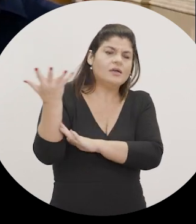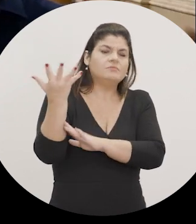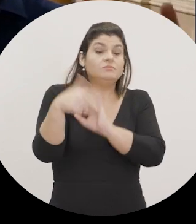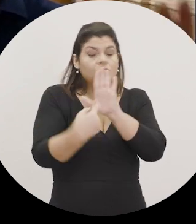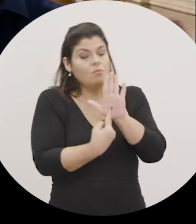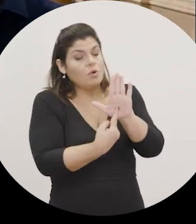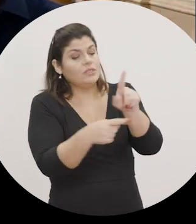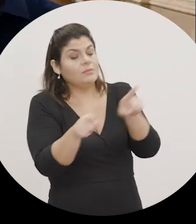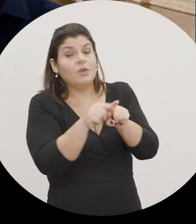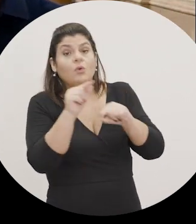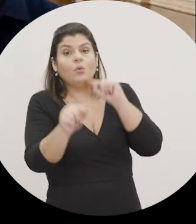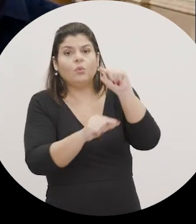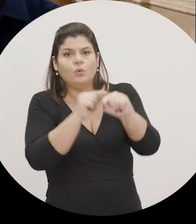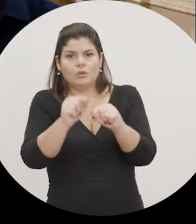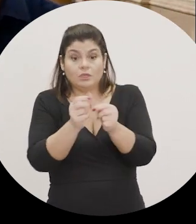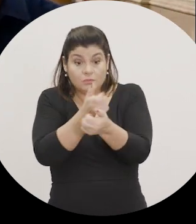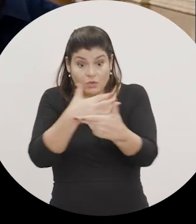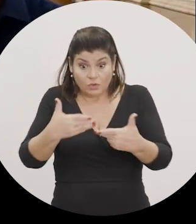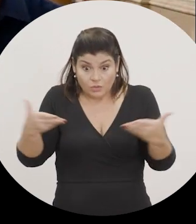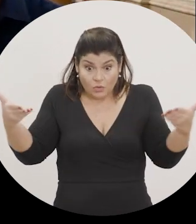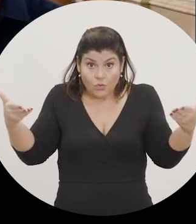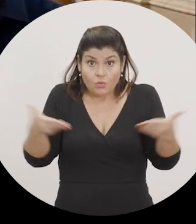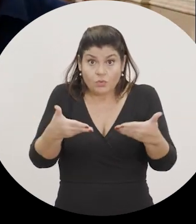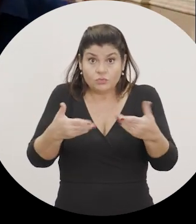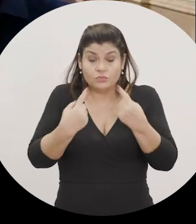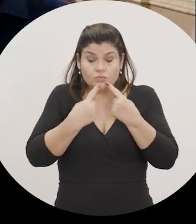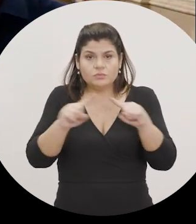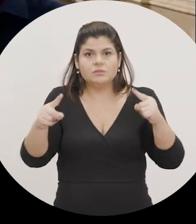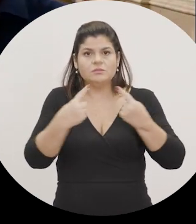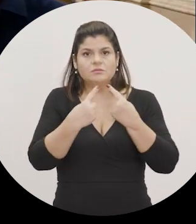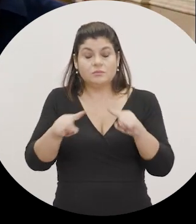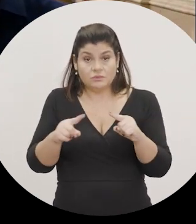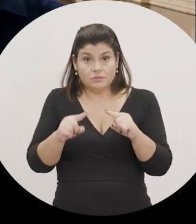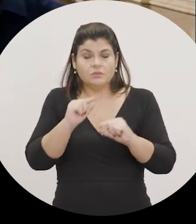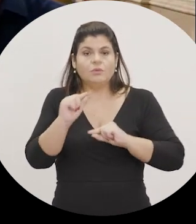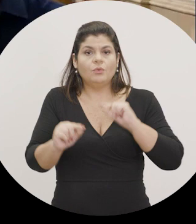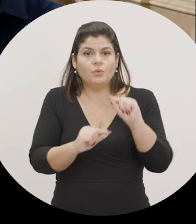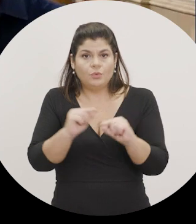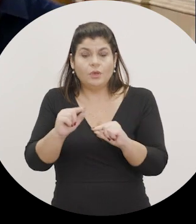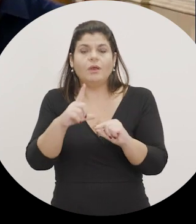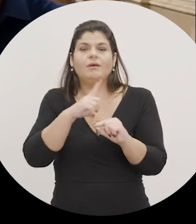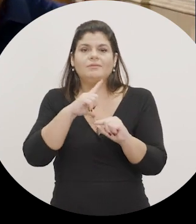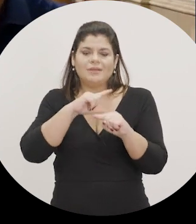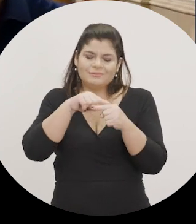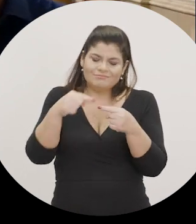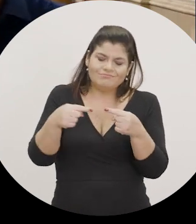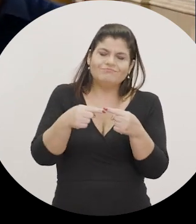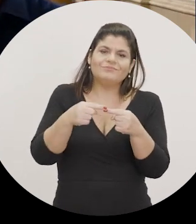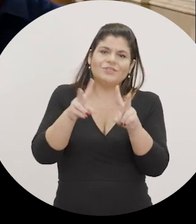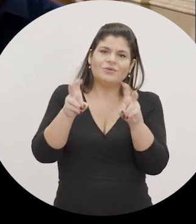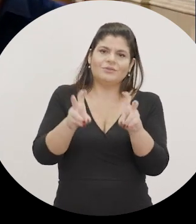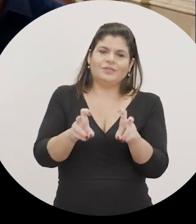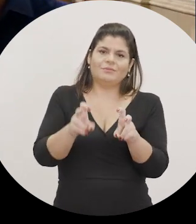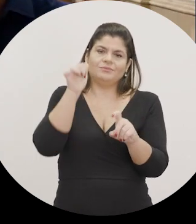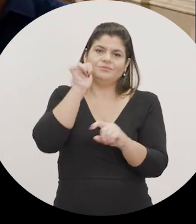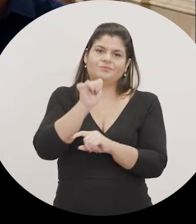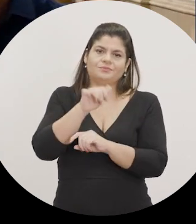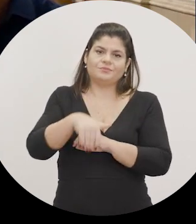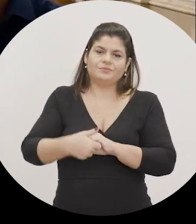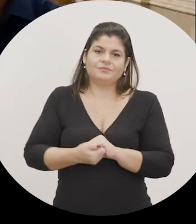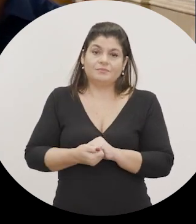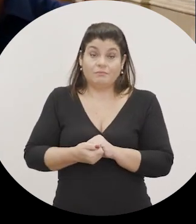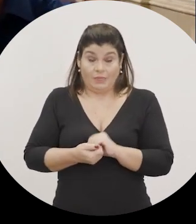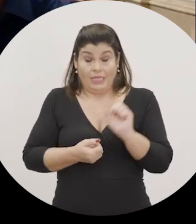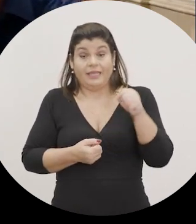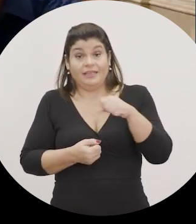está refletindo também sobre uma situação atual e uma música que, de uma forma ou outra, tem a ver com esse assunto. Né?